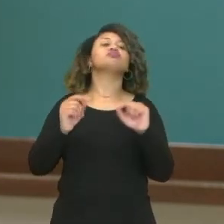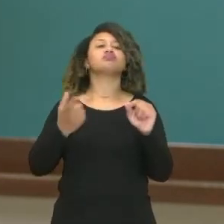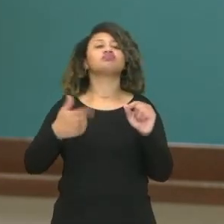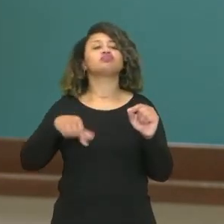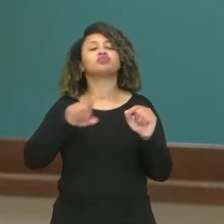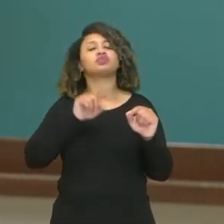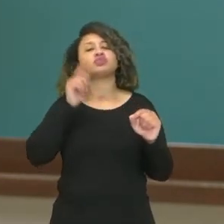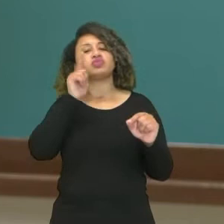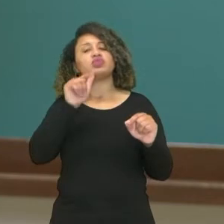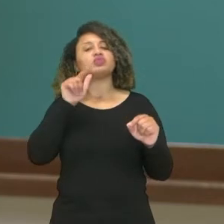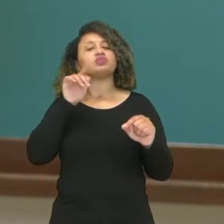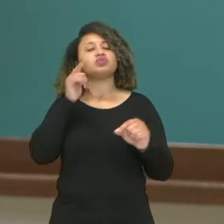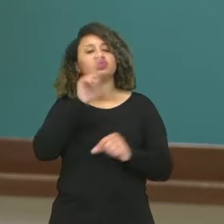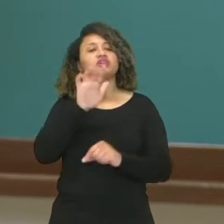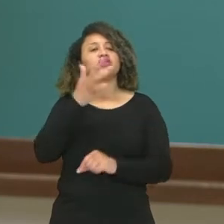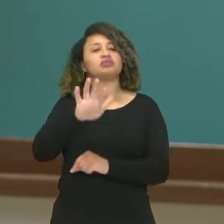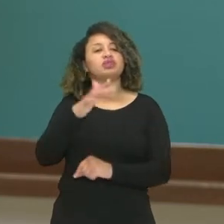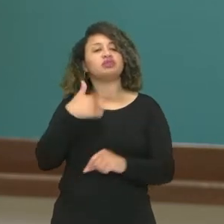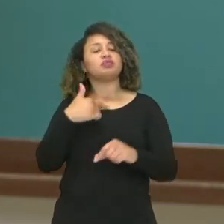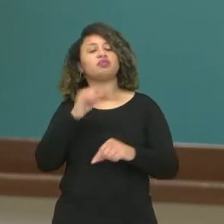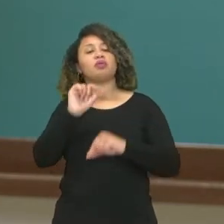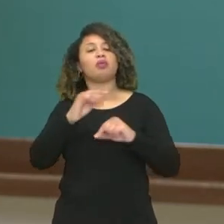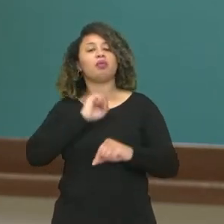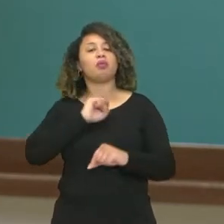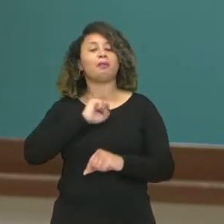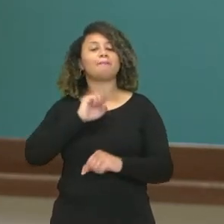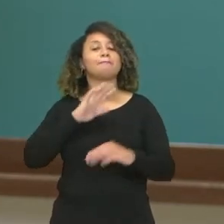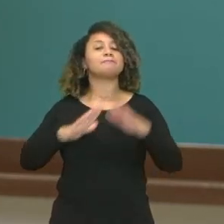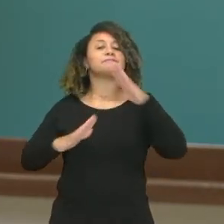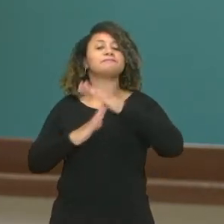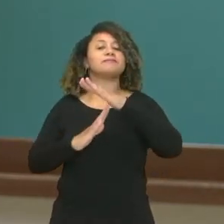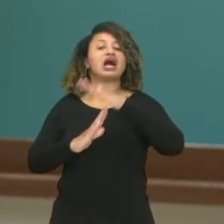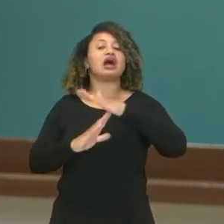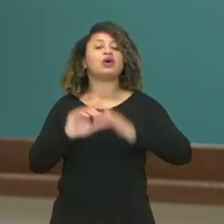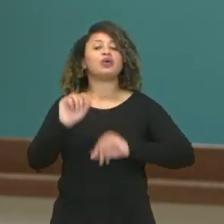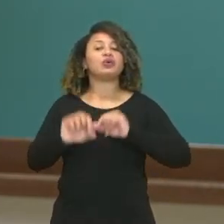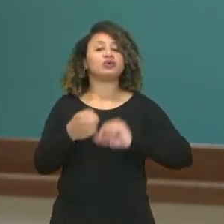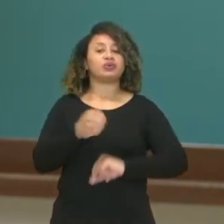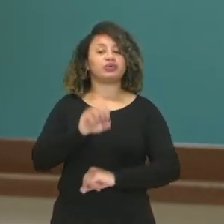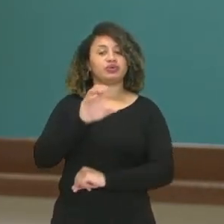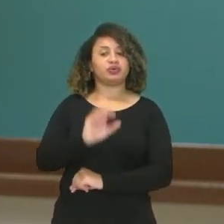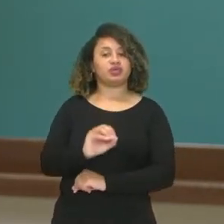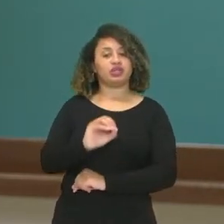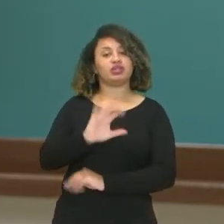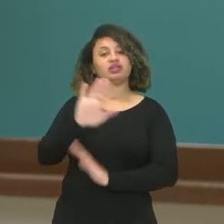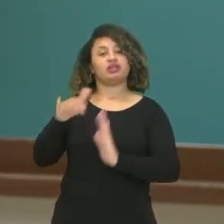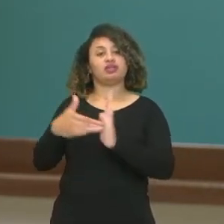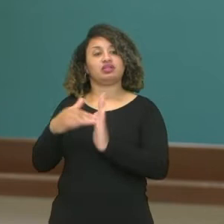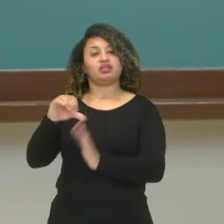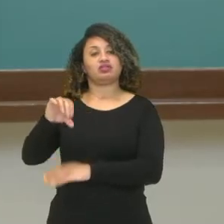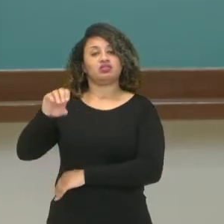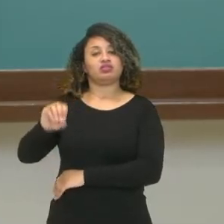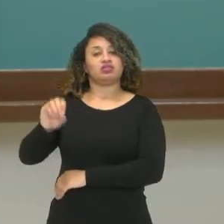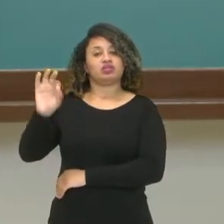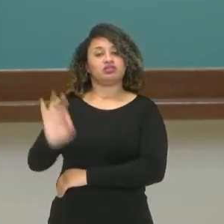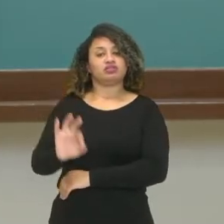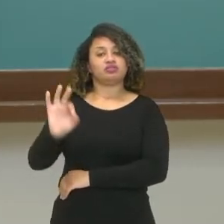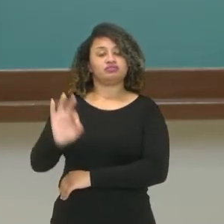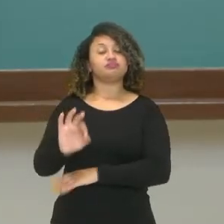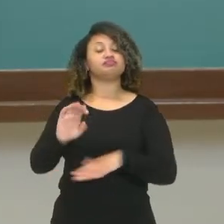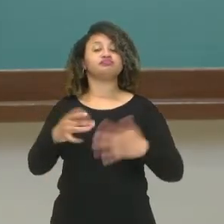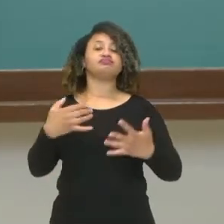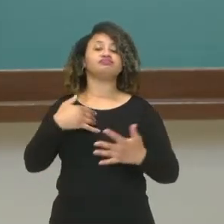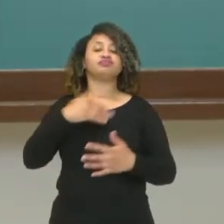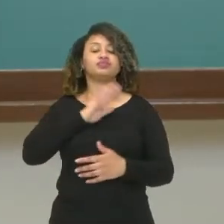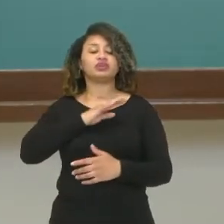chegue perto da sua frequência cardíaca máxima, de 80% a 90%. Então, quando a gente fala em frequência cardíaca, a